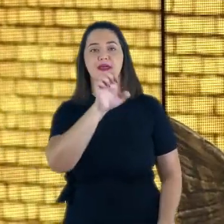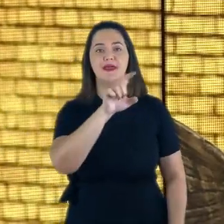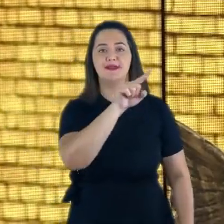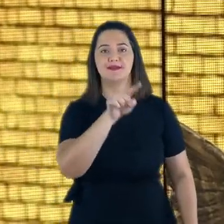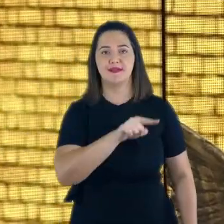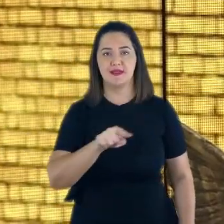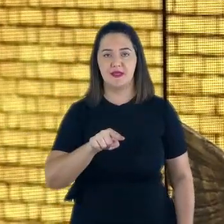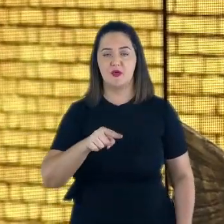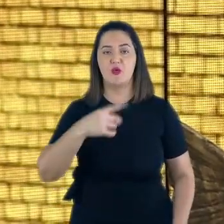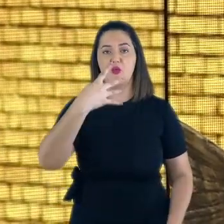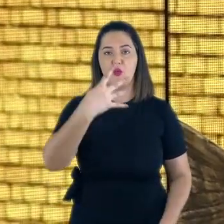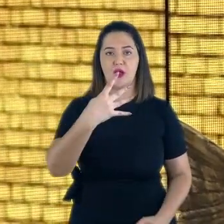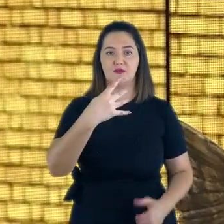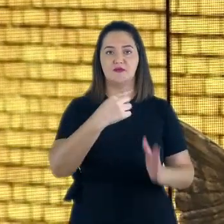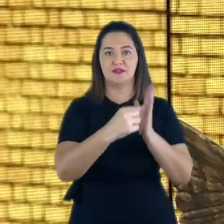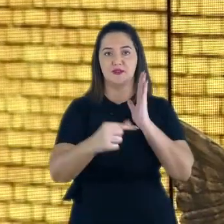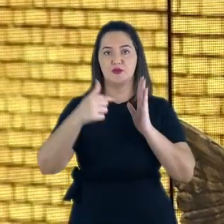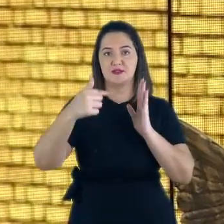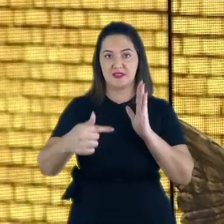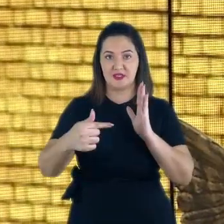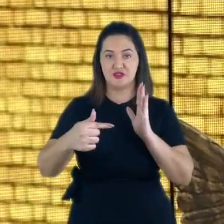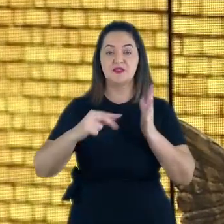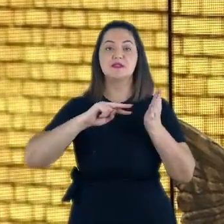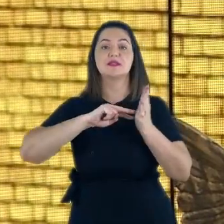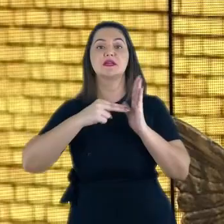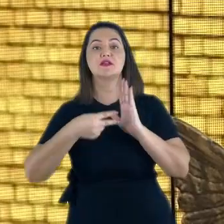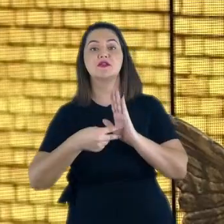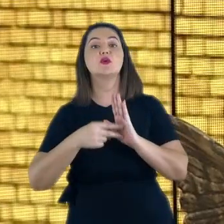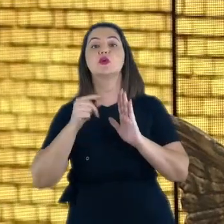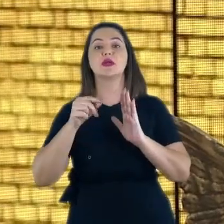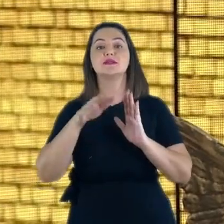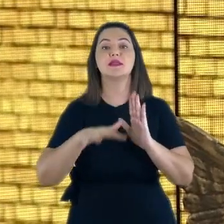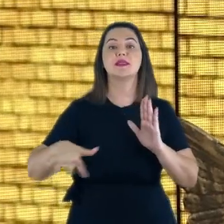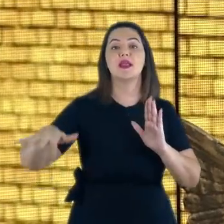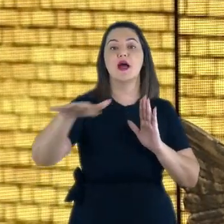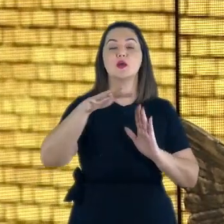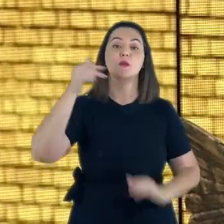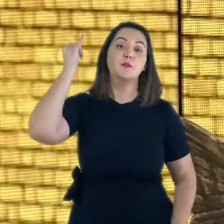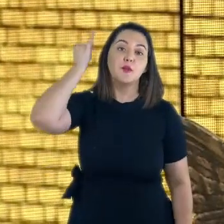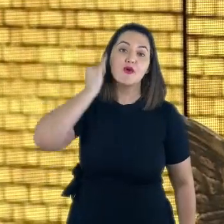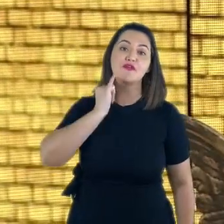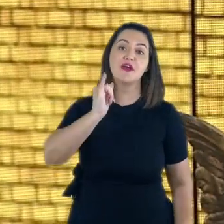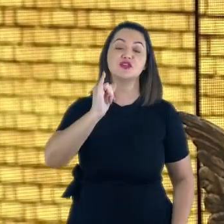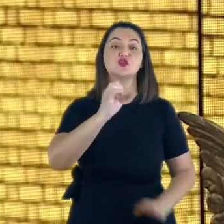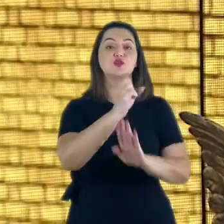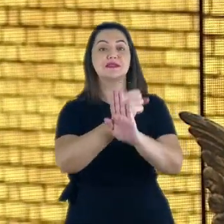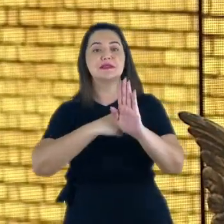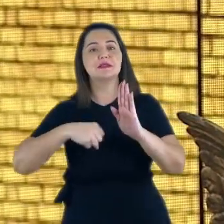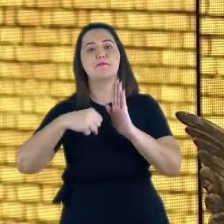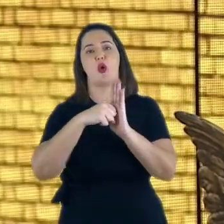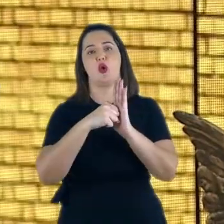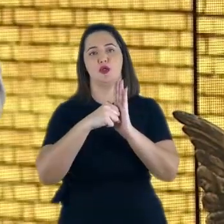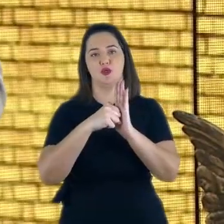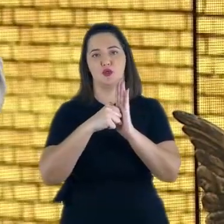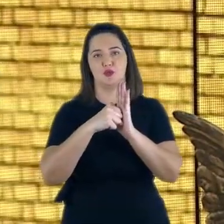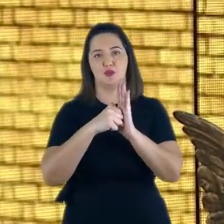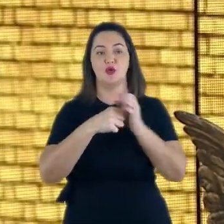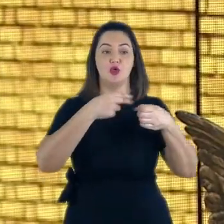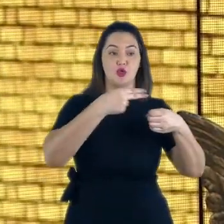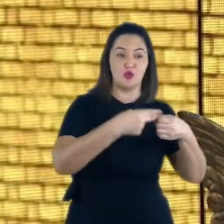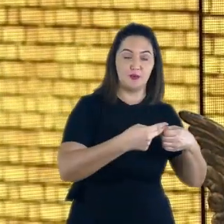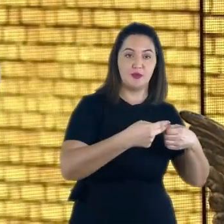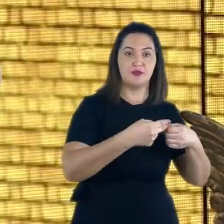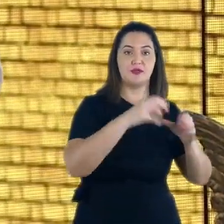7, a expressão cada dia por um ano ocorre em cenário profético simbólico. Como Números 13